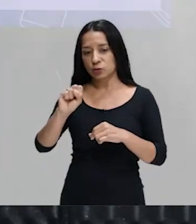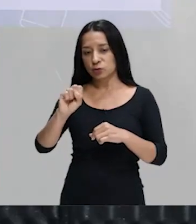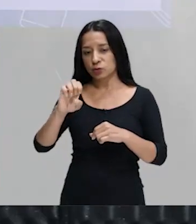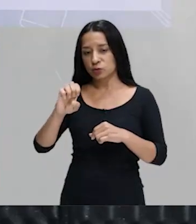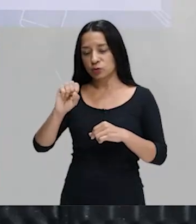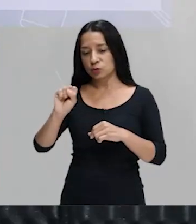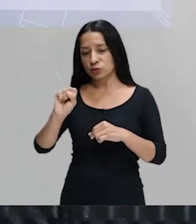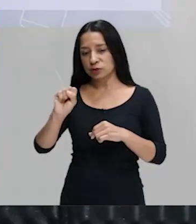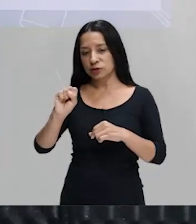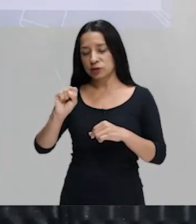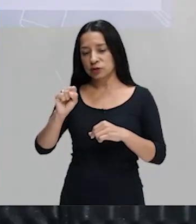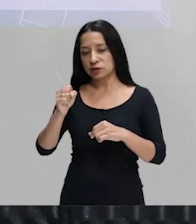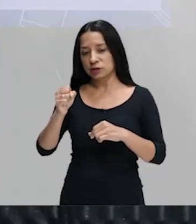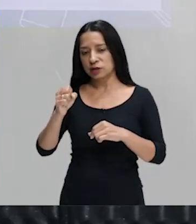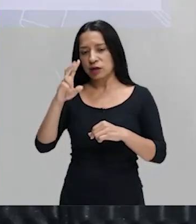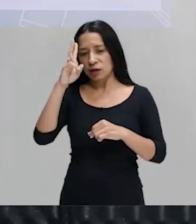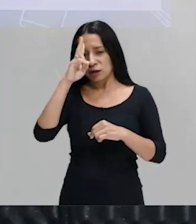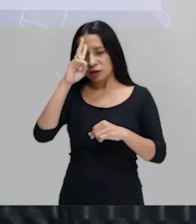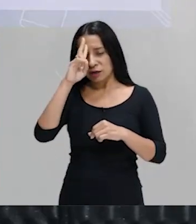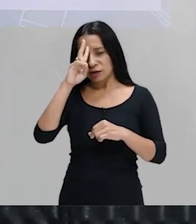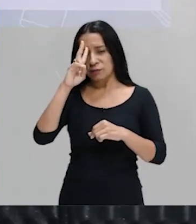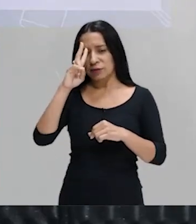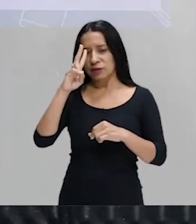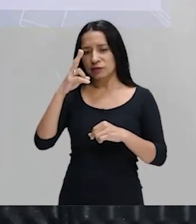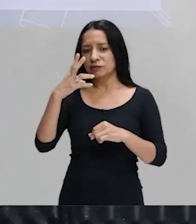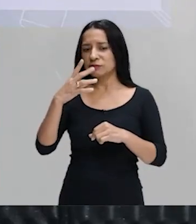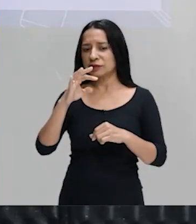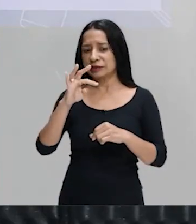4. Lembra que o Brasil, quando tinha 4